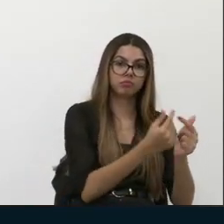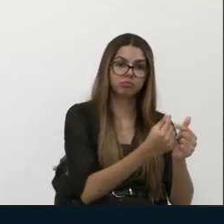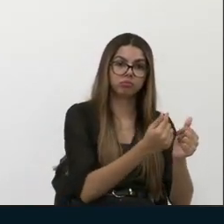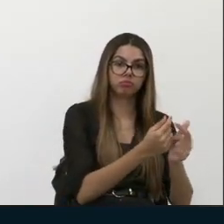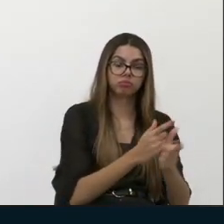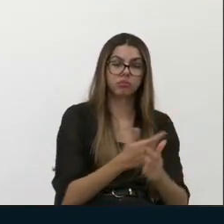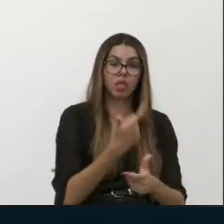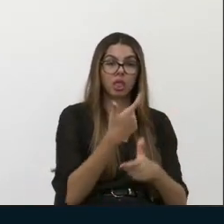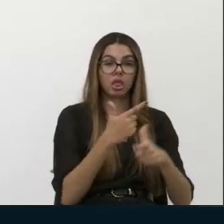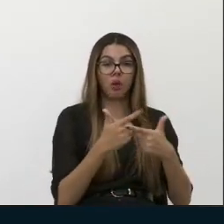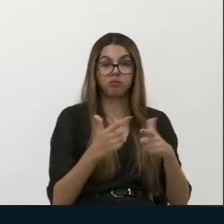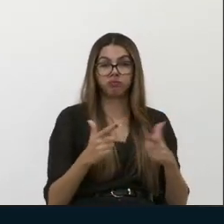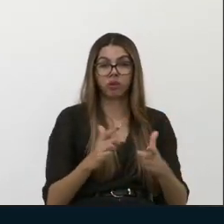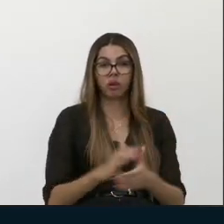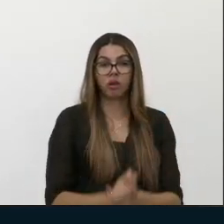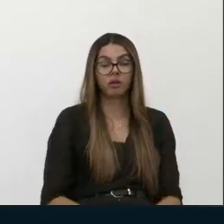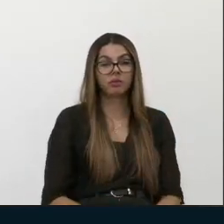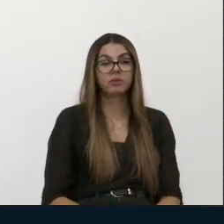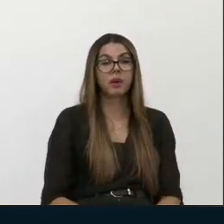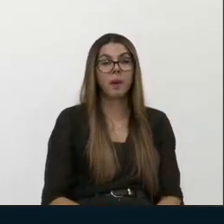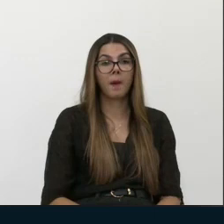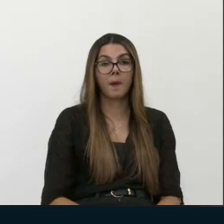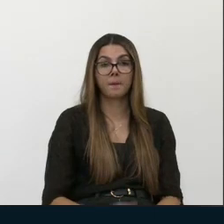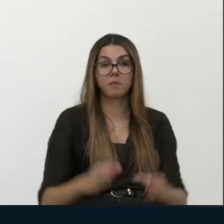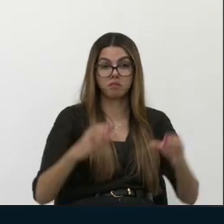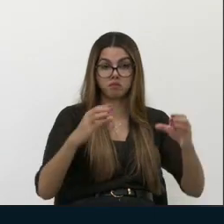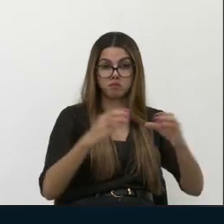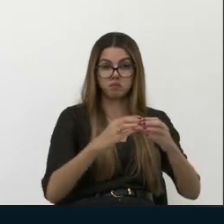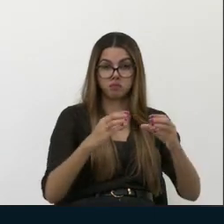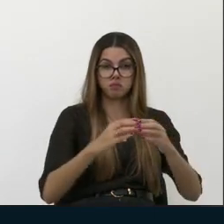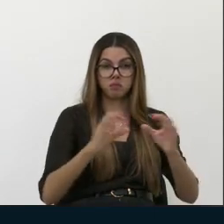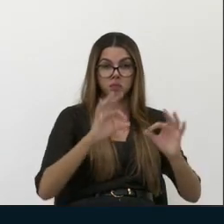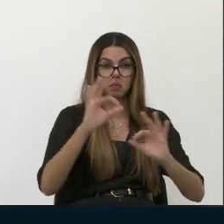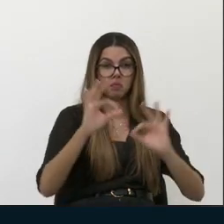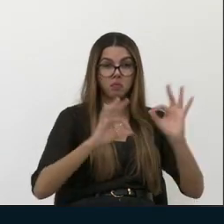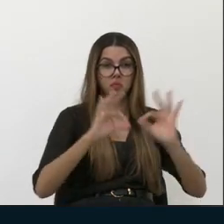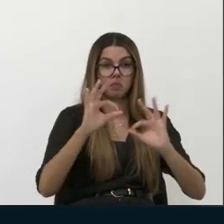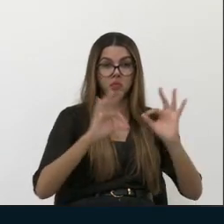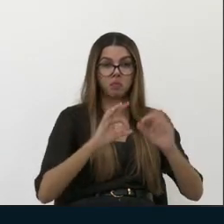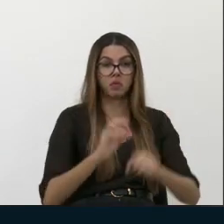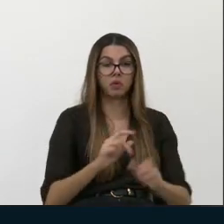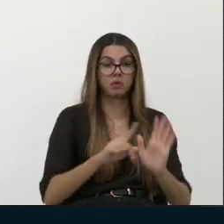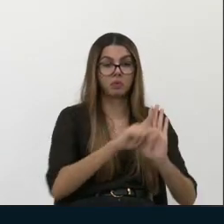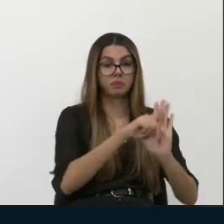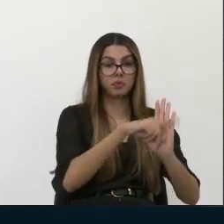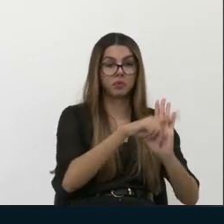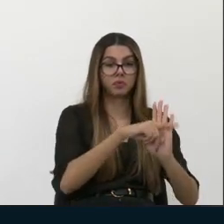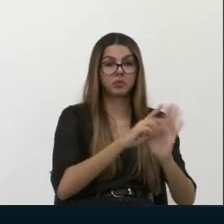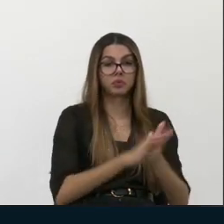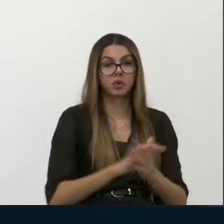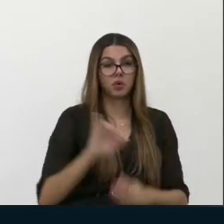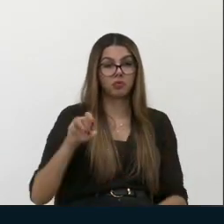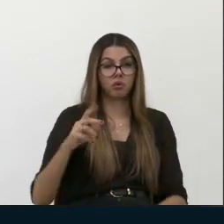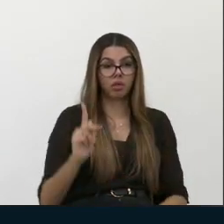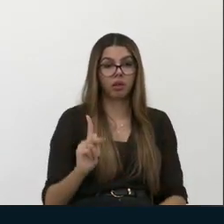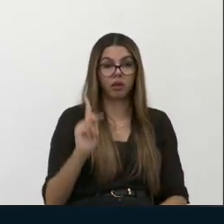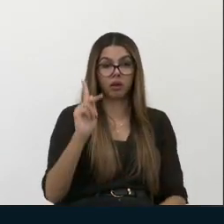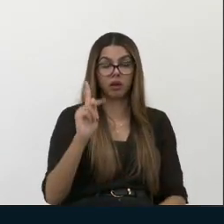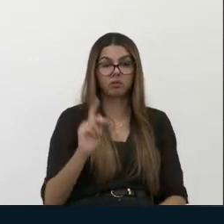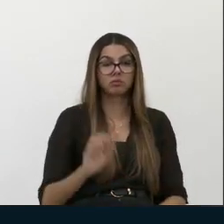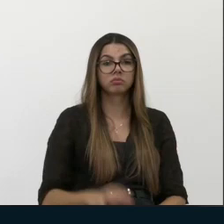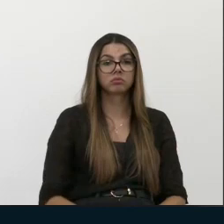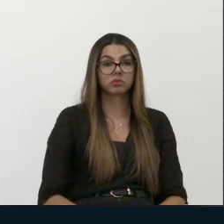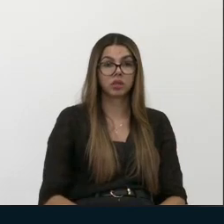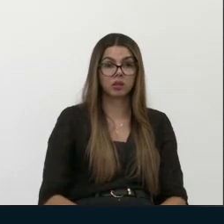não tinha técnico, equipe técnica para poder fazer o projeto de duplicação da JK, que é o que iria resolver